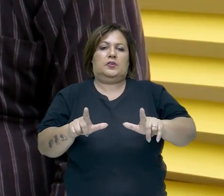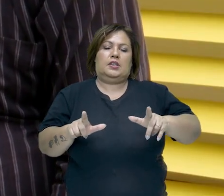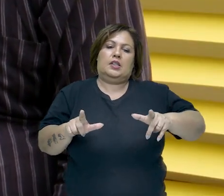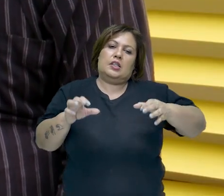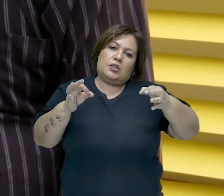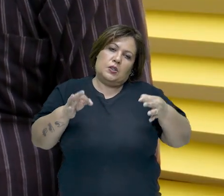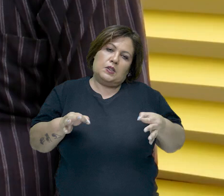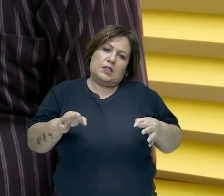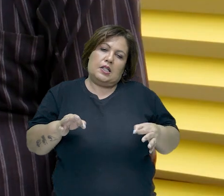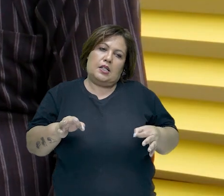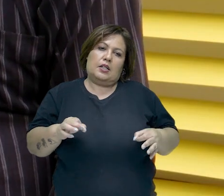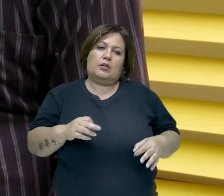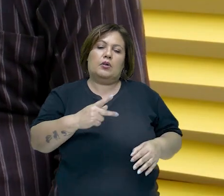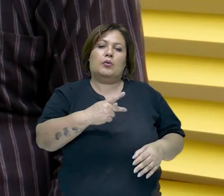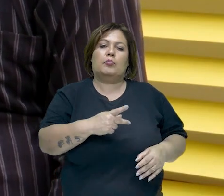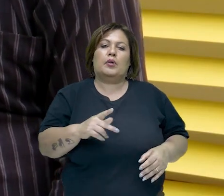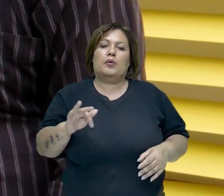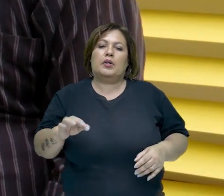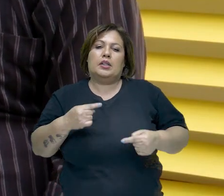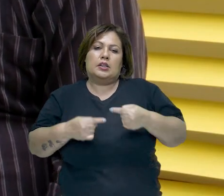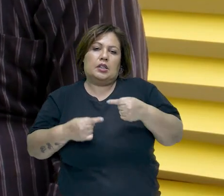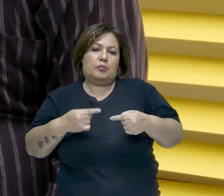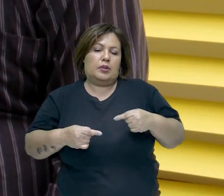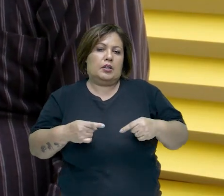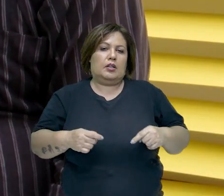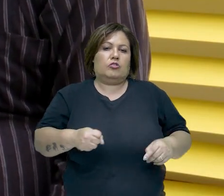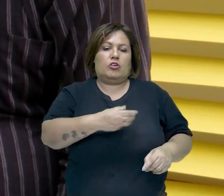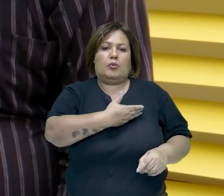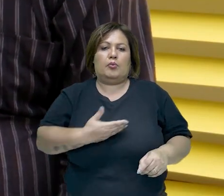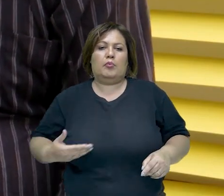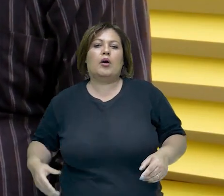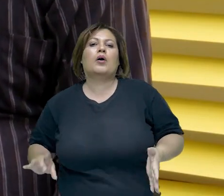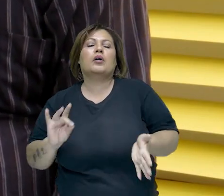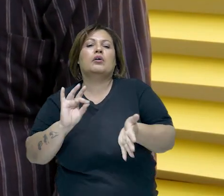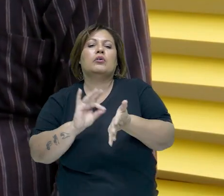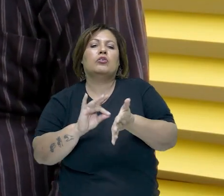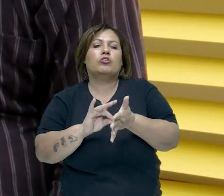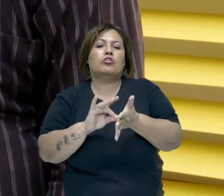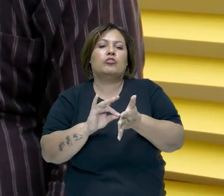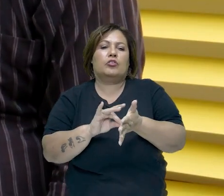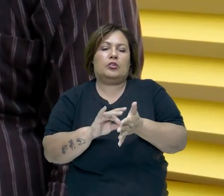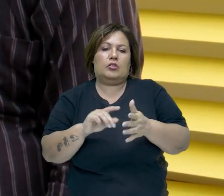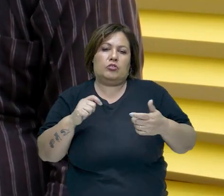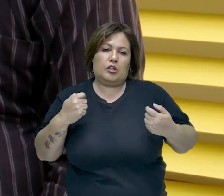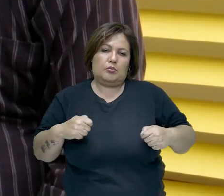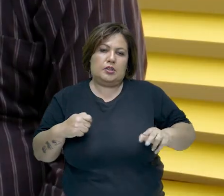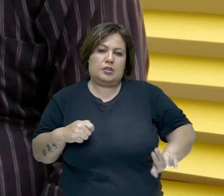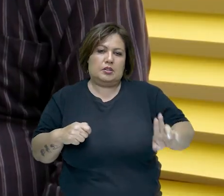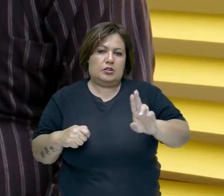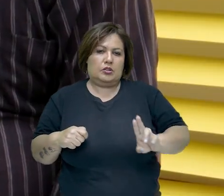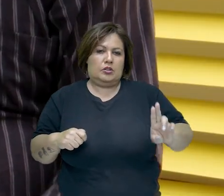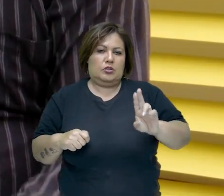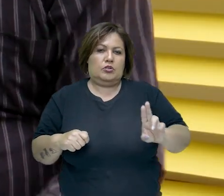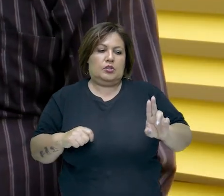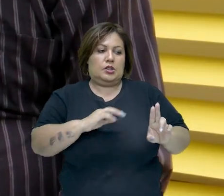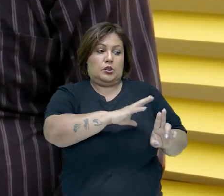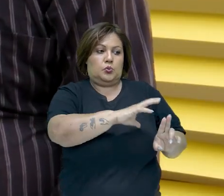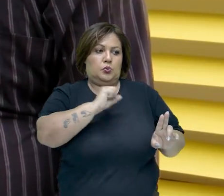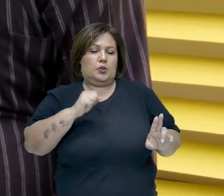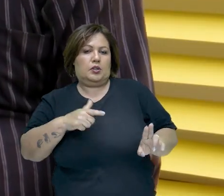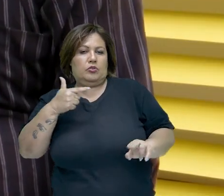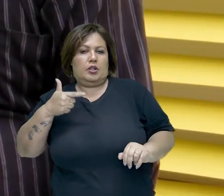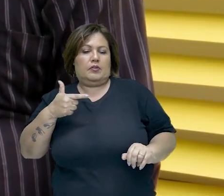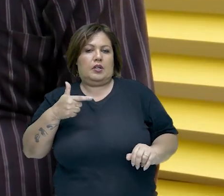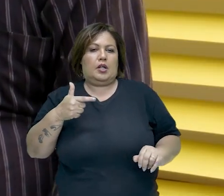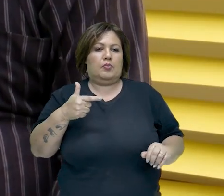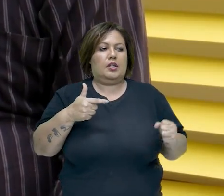legitimidade, tanto da política pública, quanto de fato, da real necessidade de usar e retirar essas